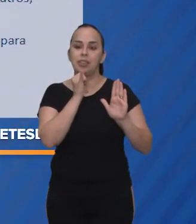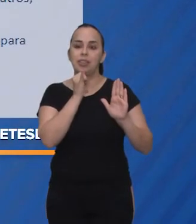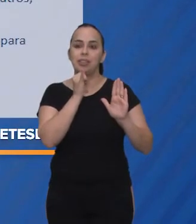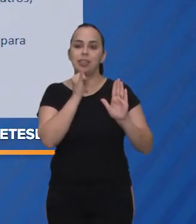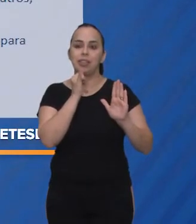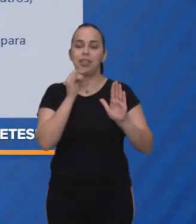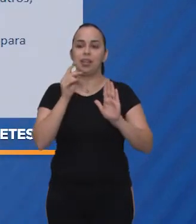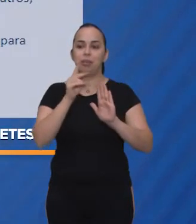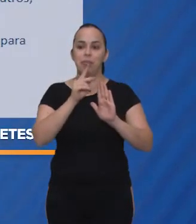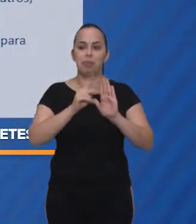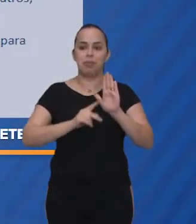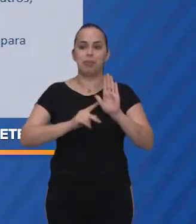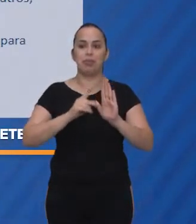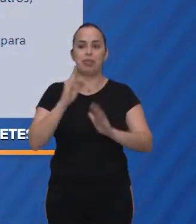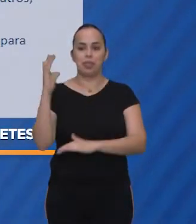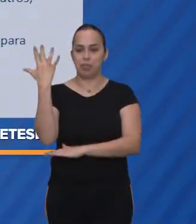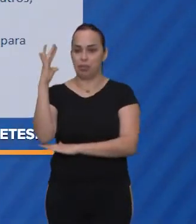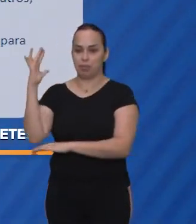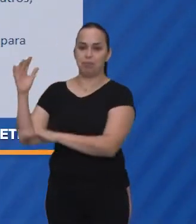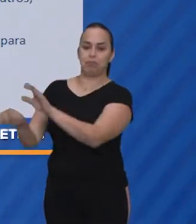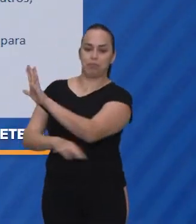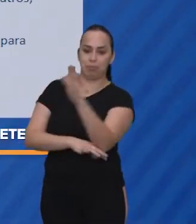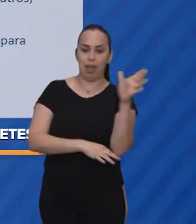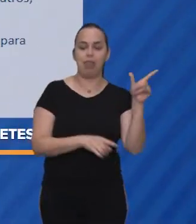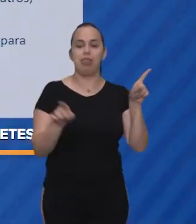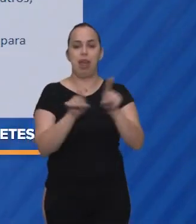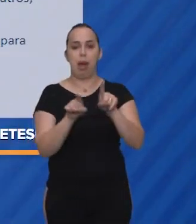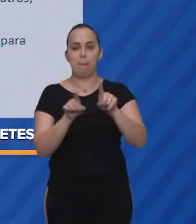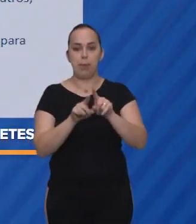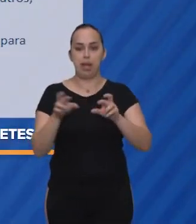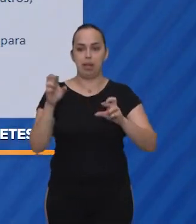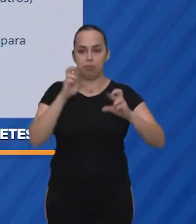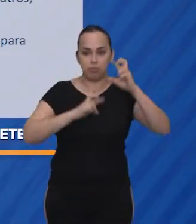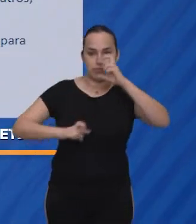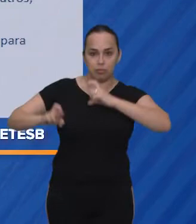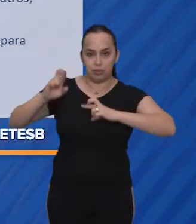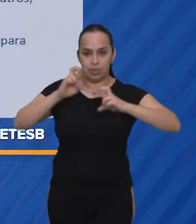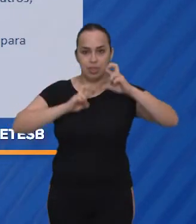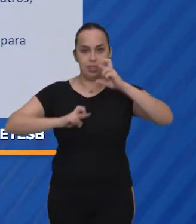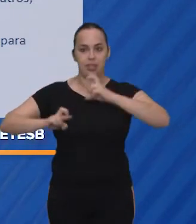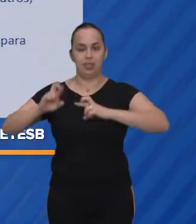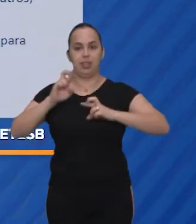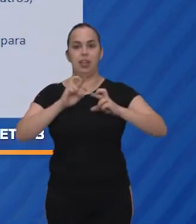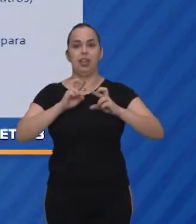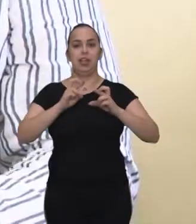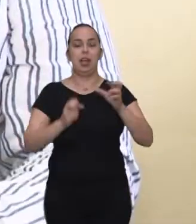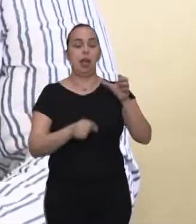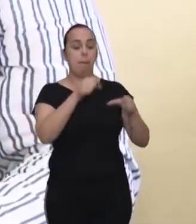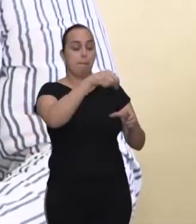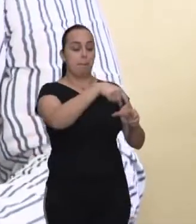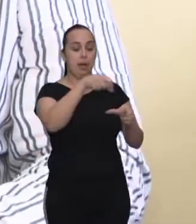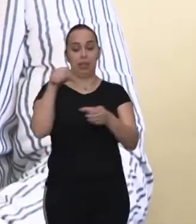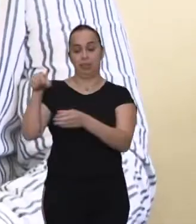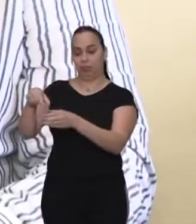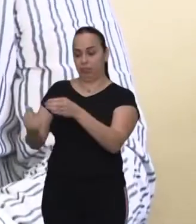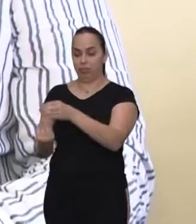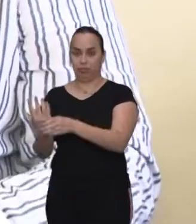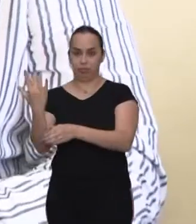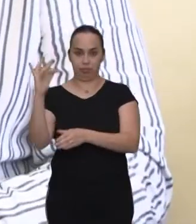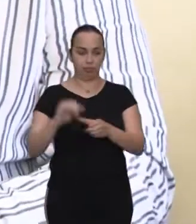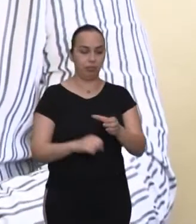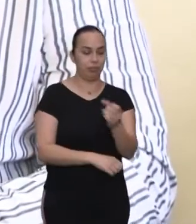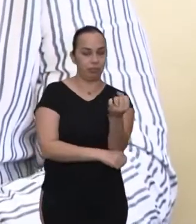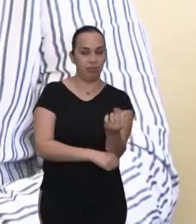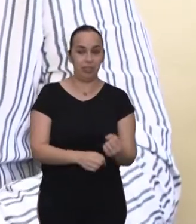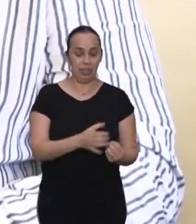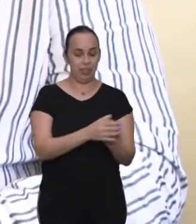ambientais de comunicação social gestão ambiental das obras e monitoramento e resgate de fauna de acordo com o secretário